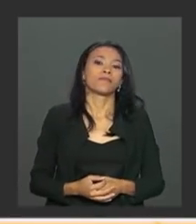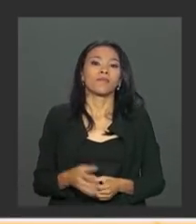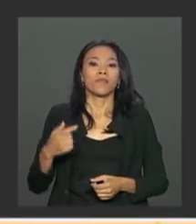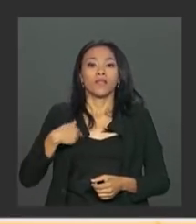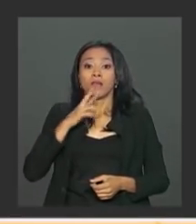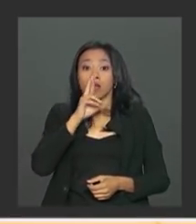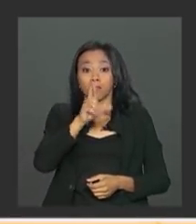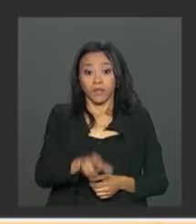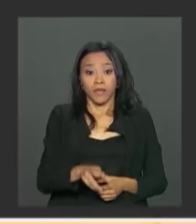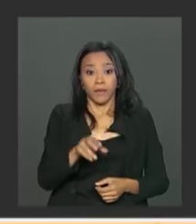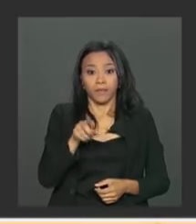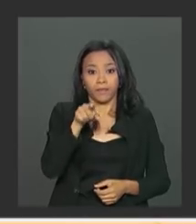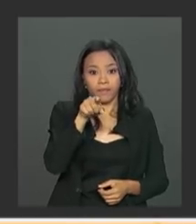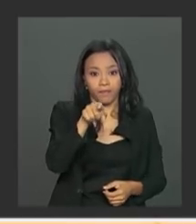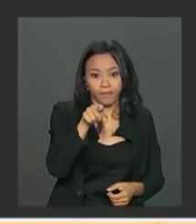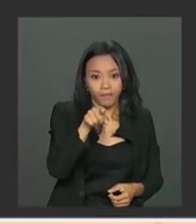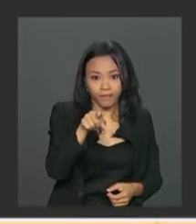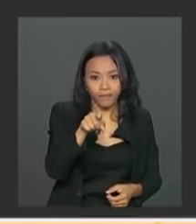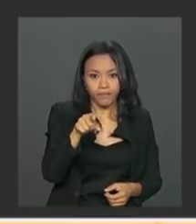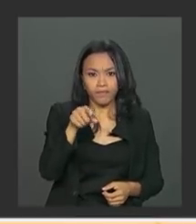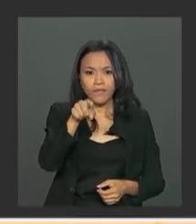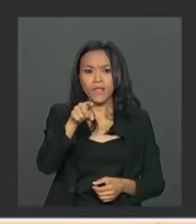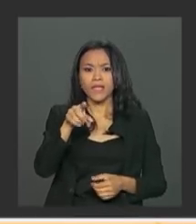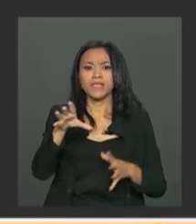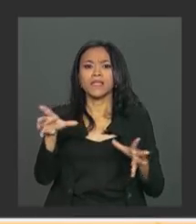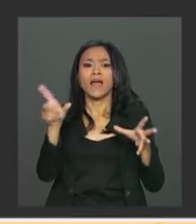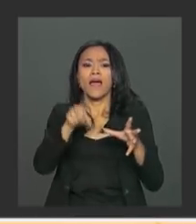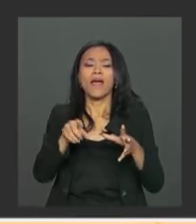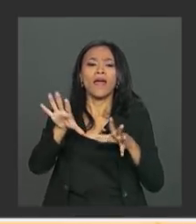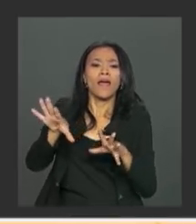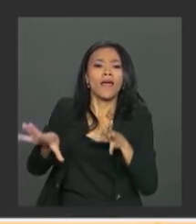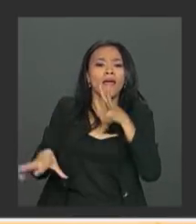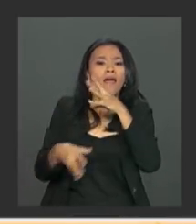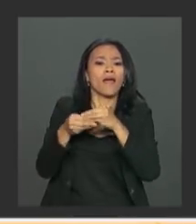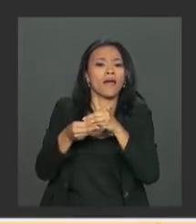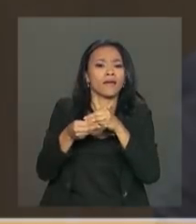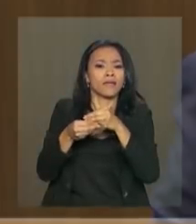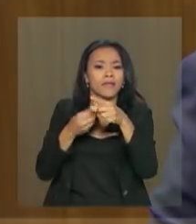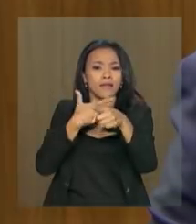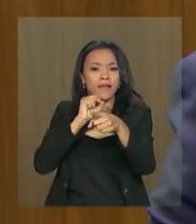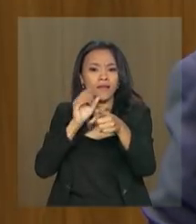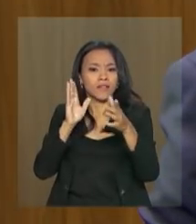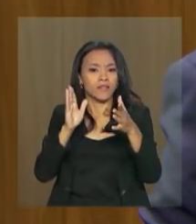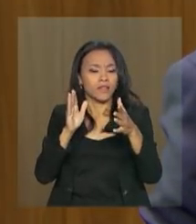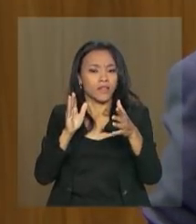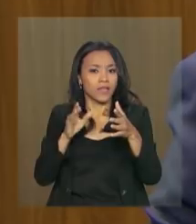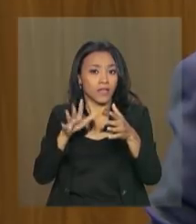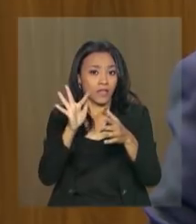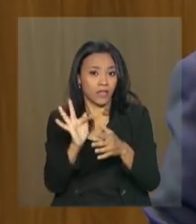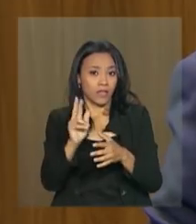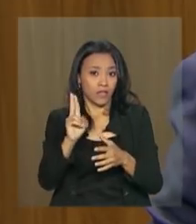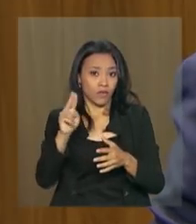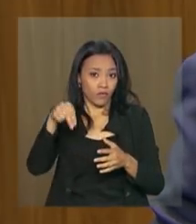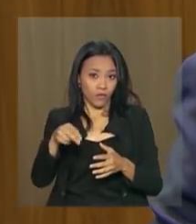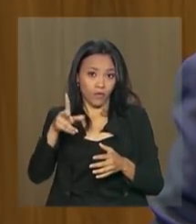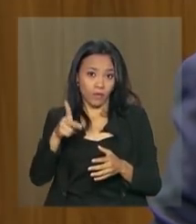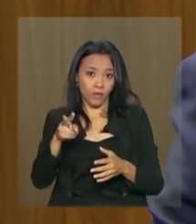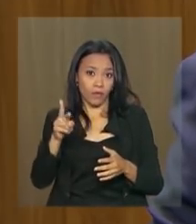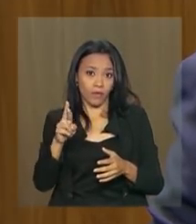O FUNPRESP é uma previdência complementar para servidor público. Que não, quem já está no FUNPRESP, são regras